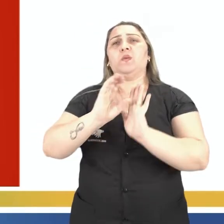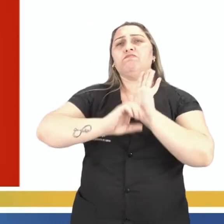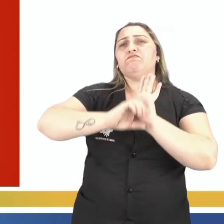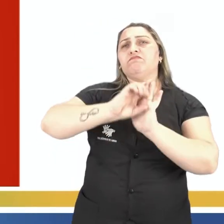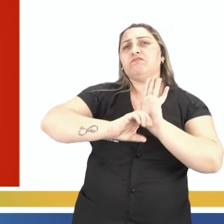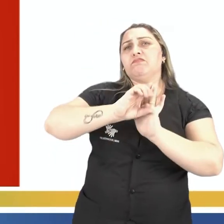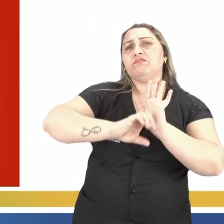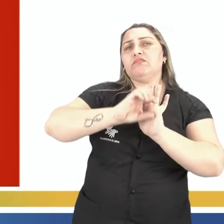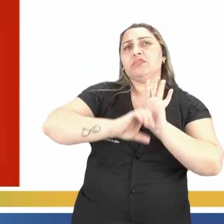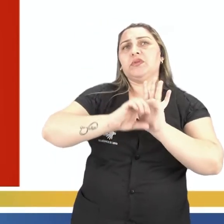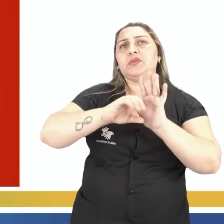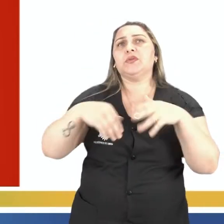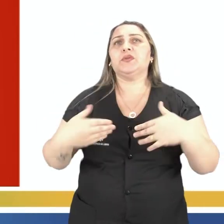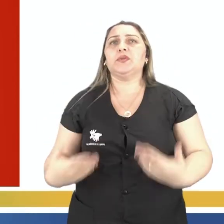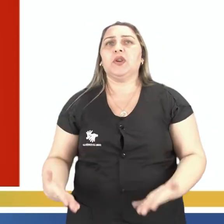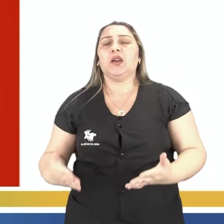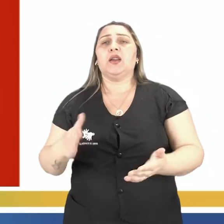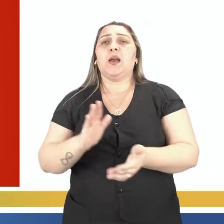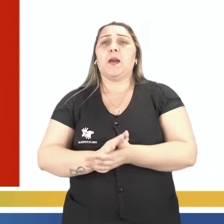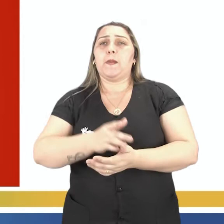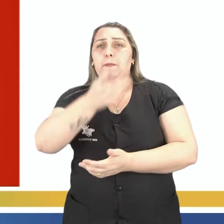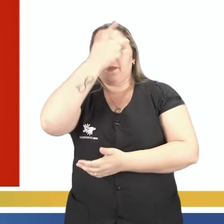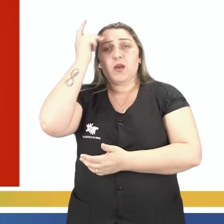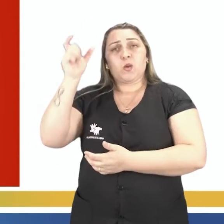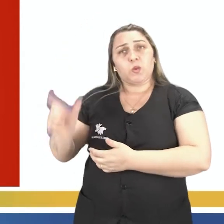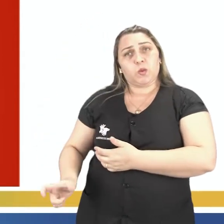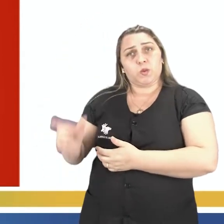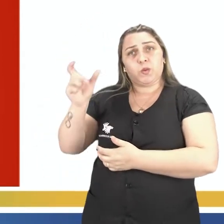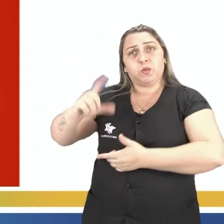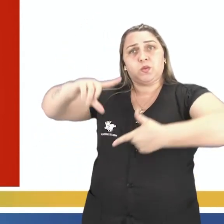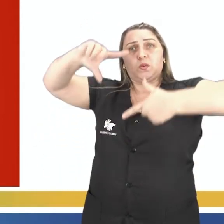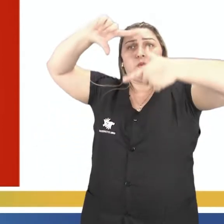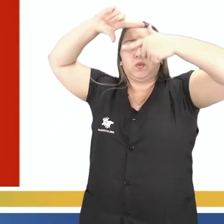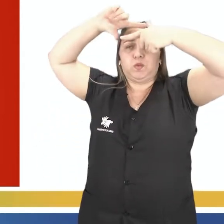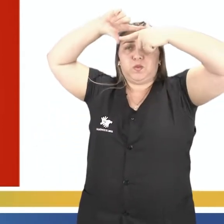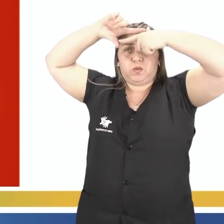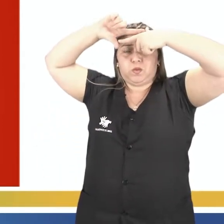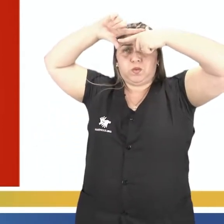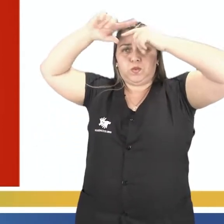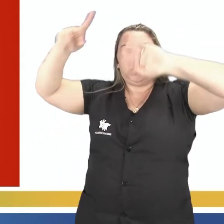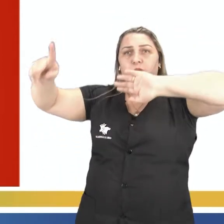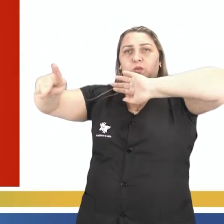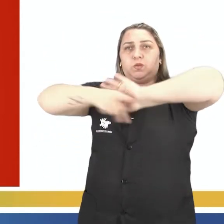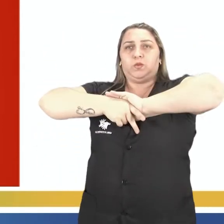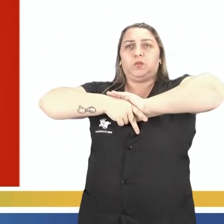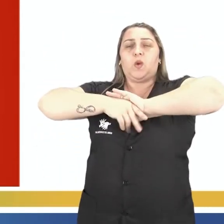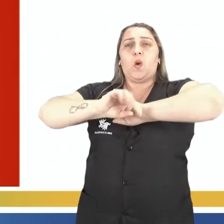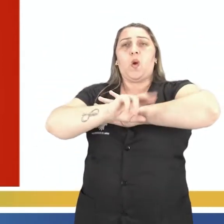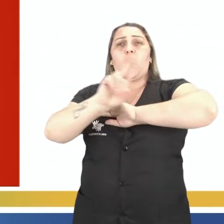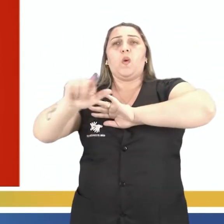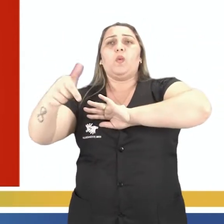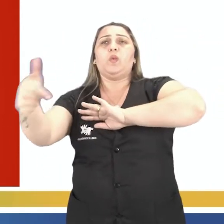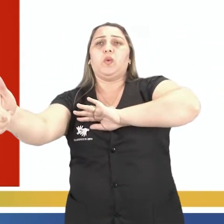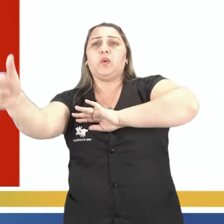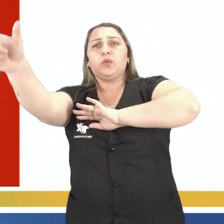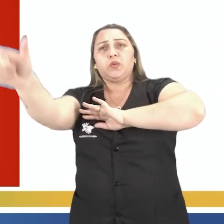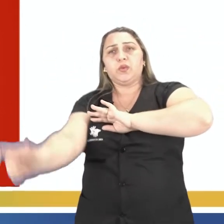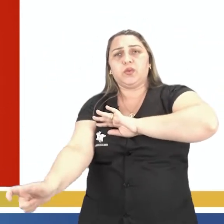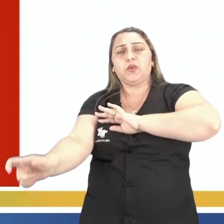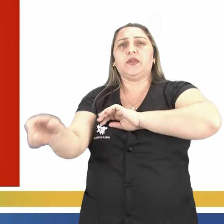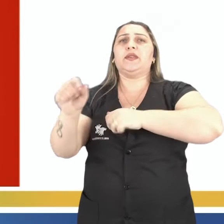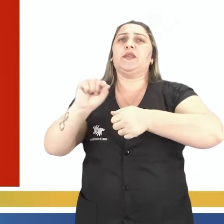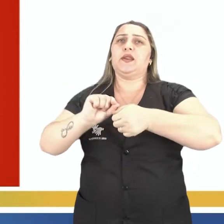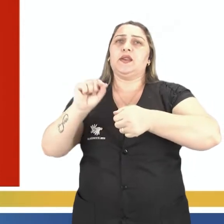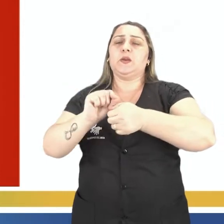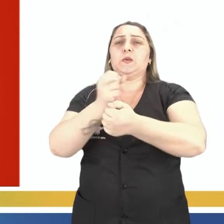conceito que designa indivíduos que estão alheios a si próprios ou a outrem,